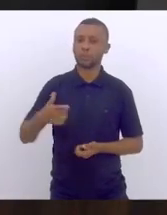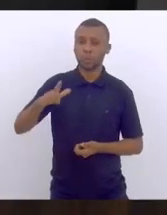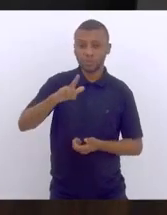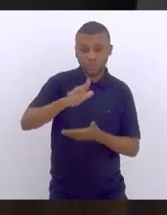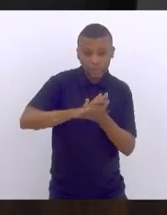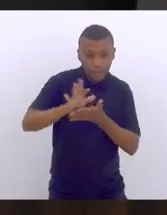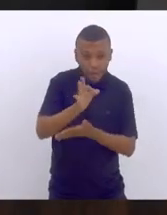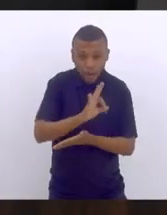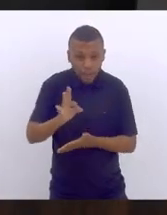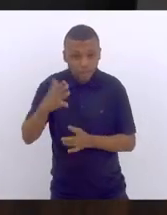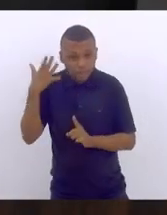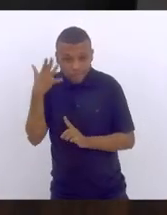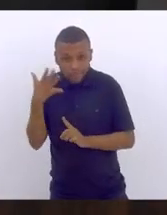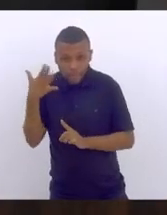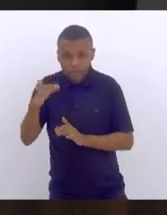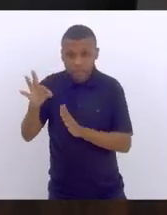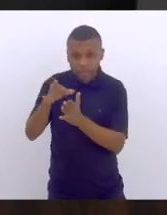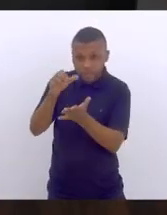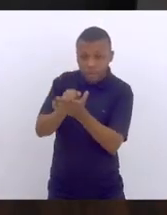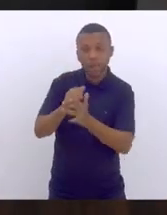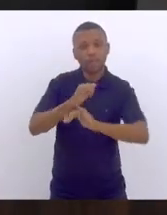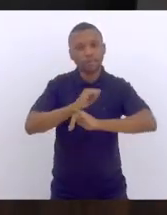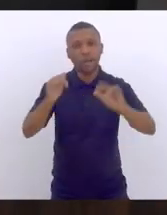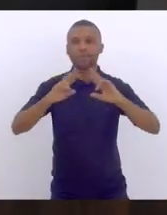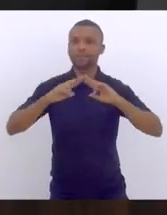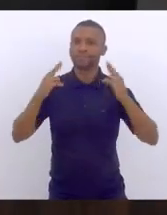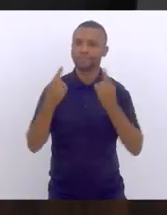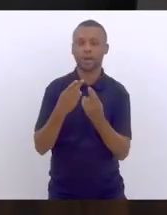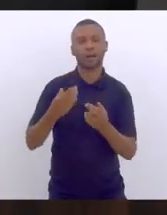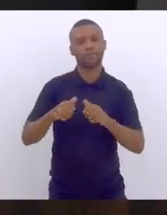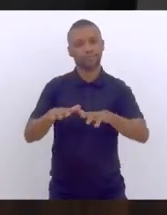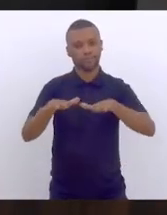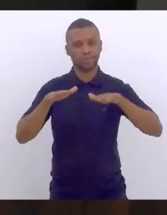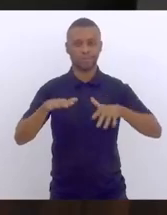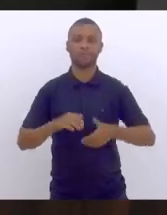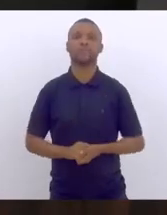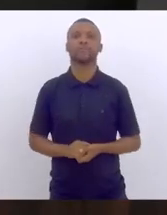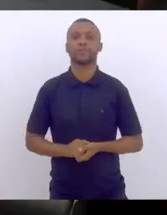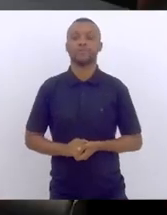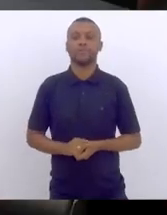havendo mais nenhum orador inscrito, declaro encerrada a presente sessão.